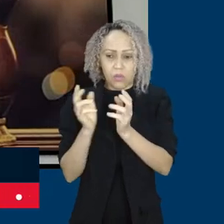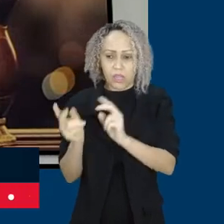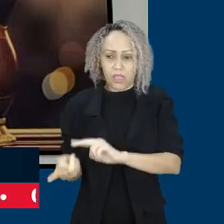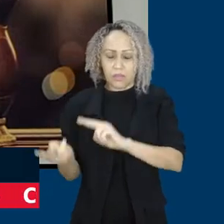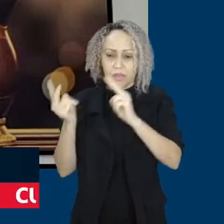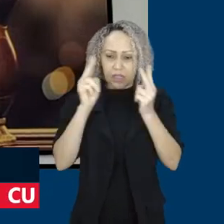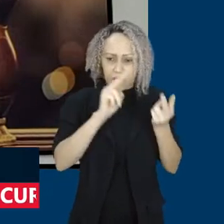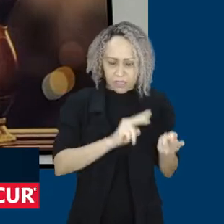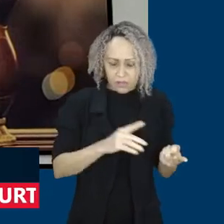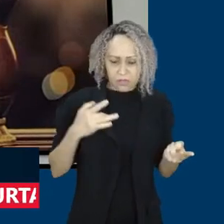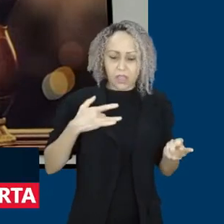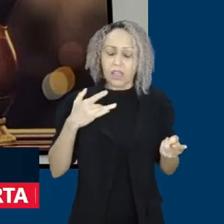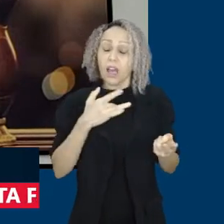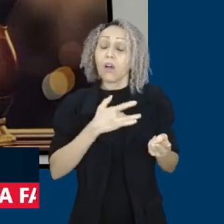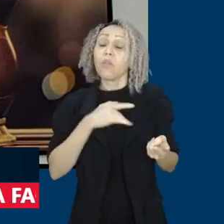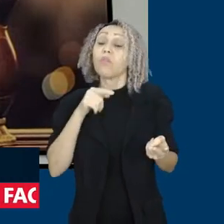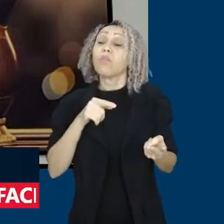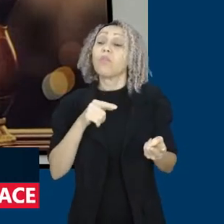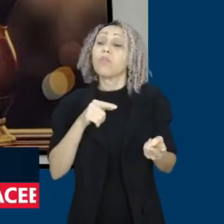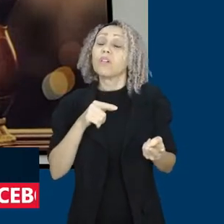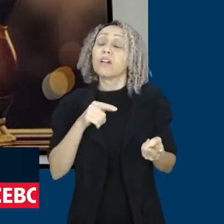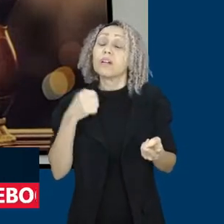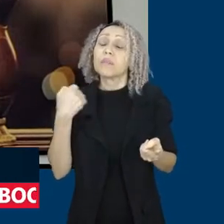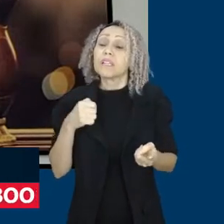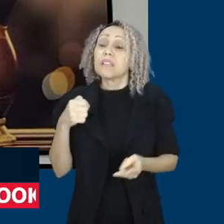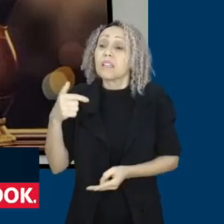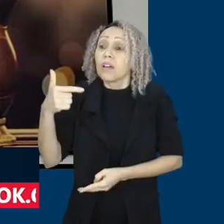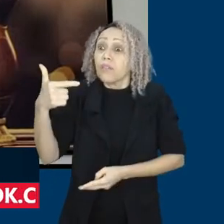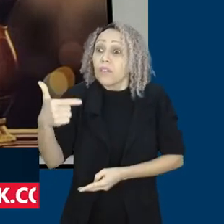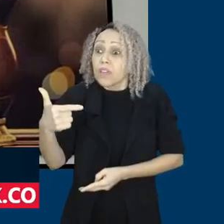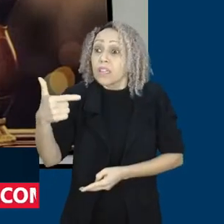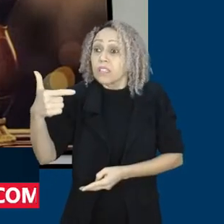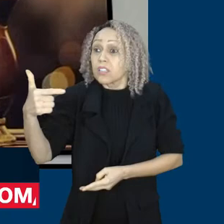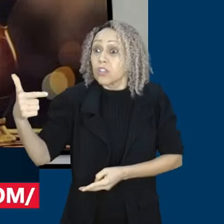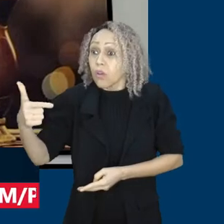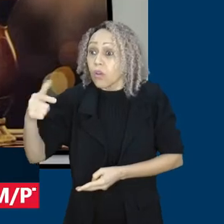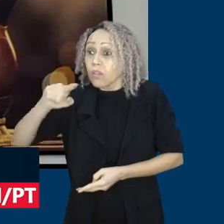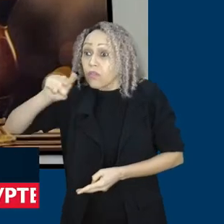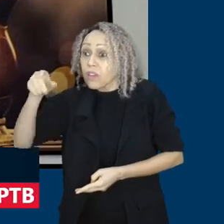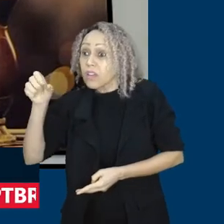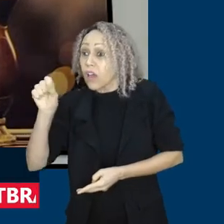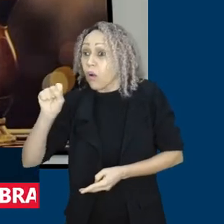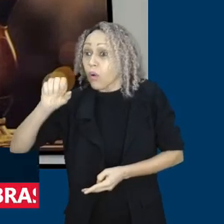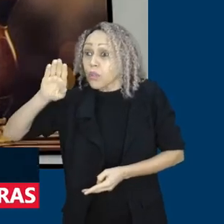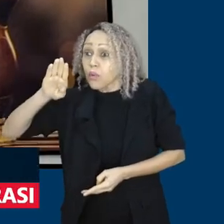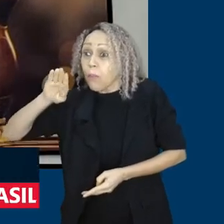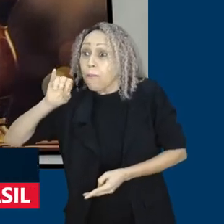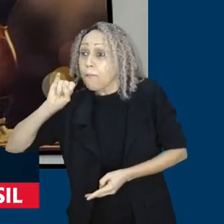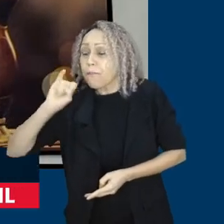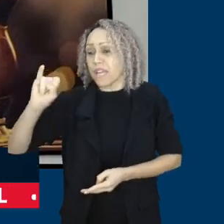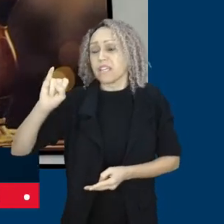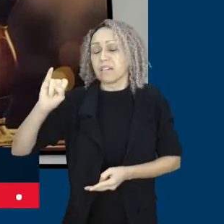da Saúde 22,8 bilhões para recompor o orçamento